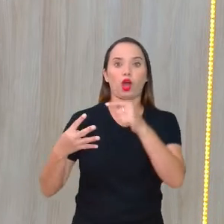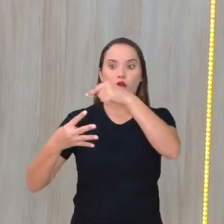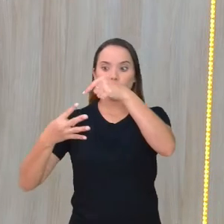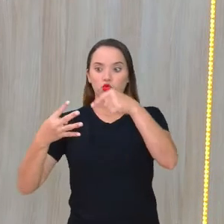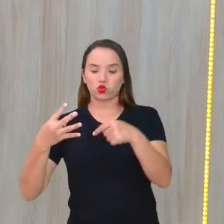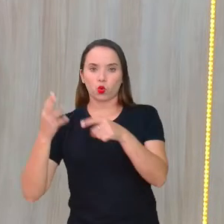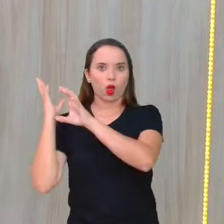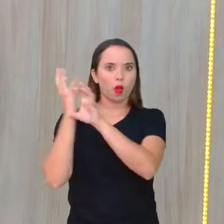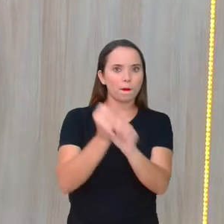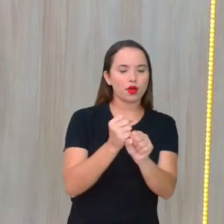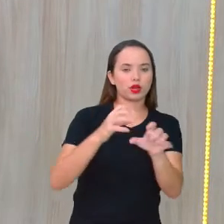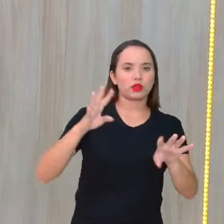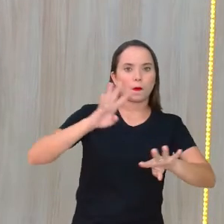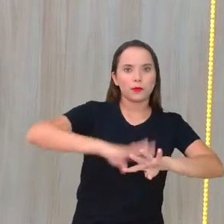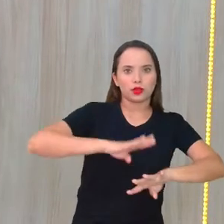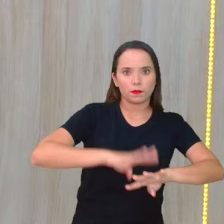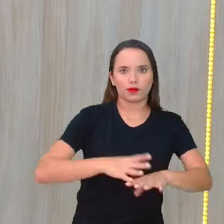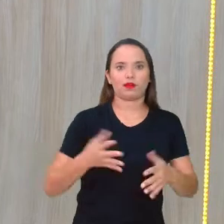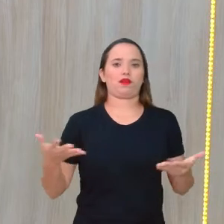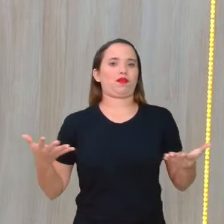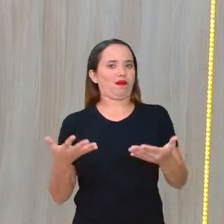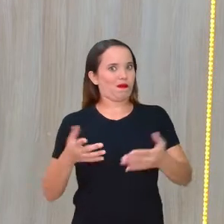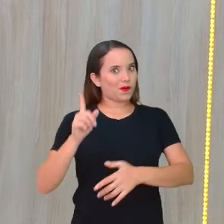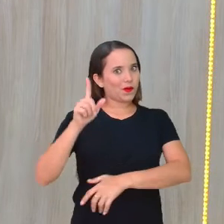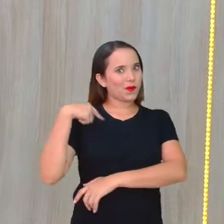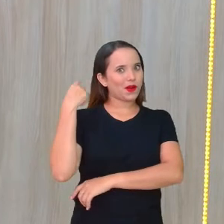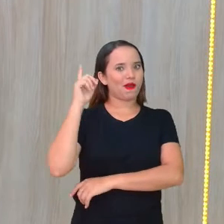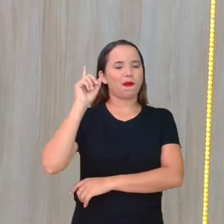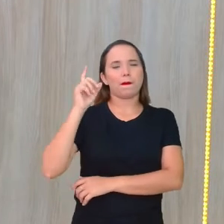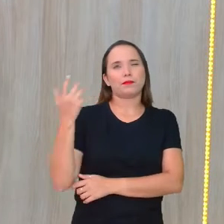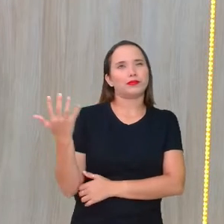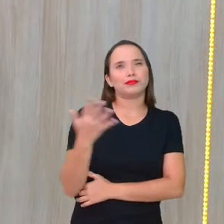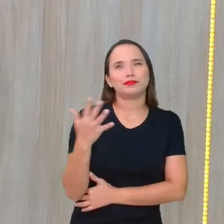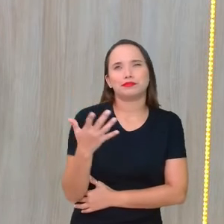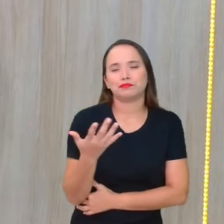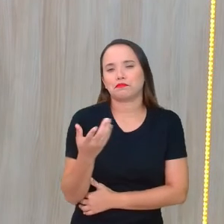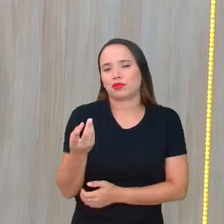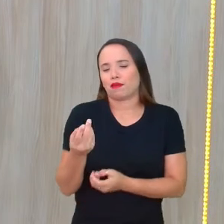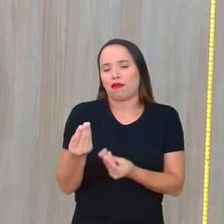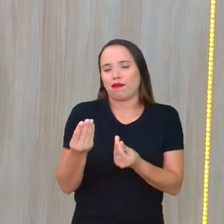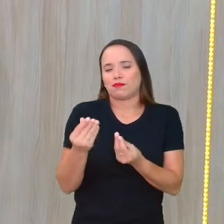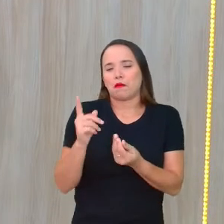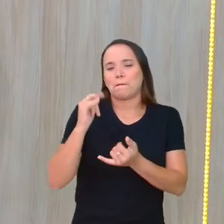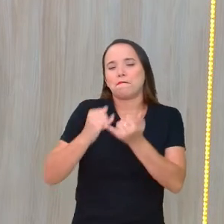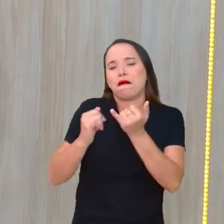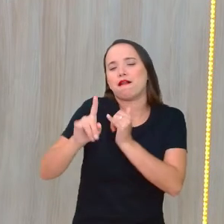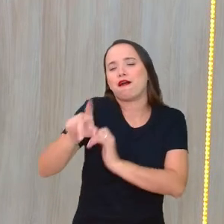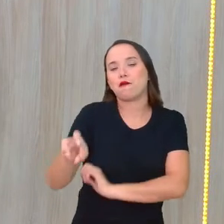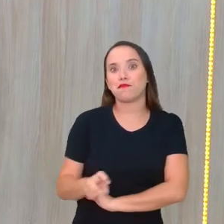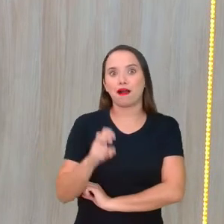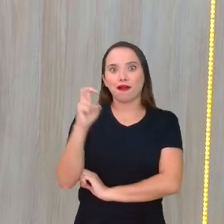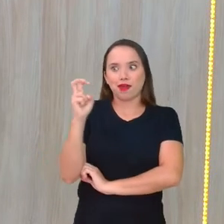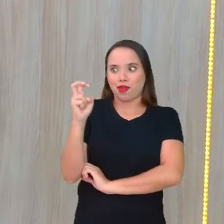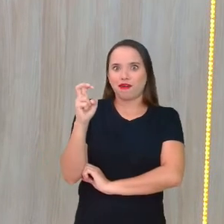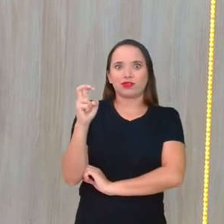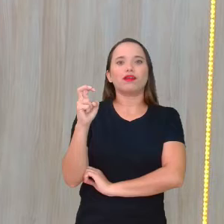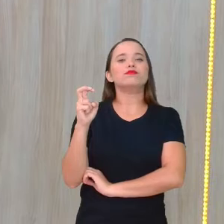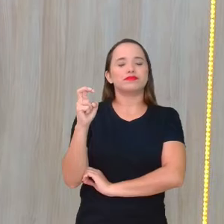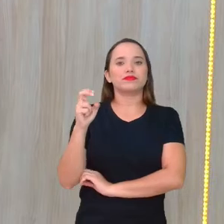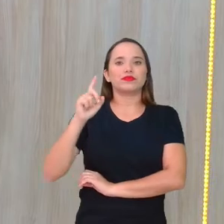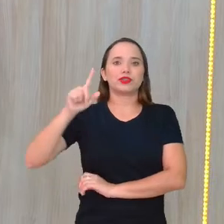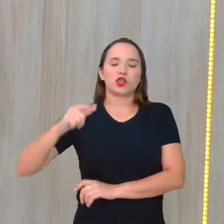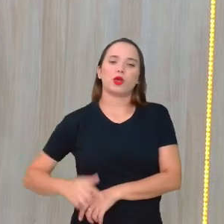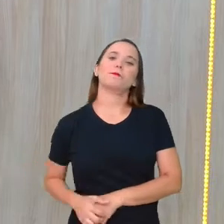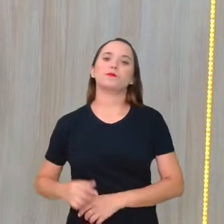gente começa a aprender a quinta operação matemática, vamos dizer assim, né? Adição, subtração, multiplicação,